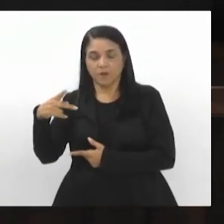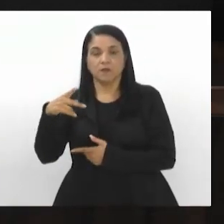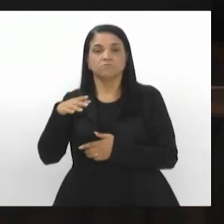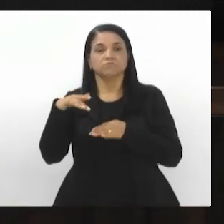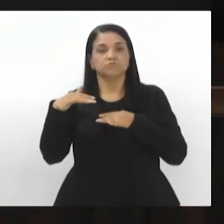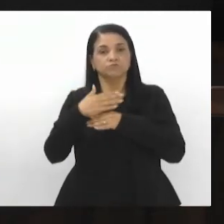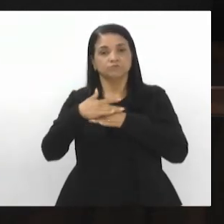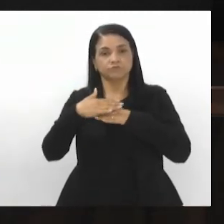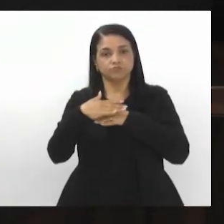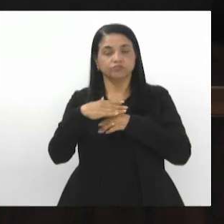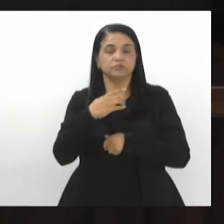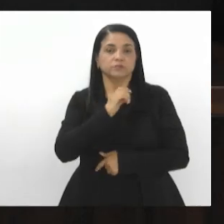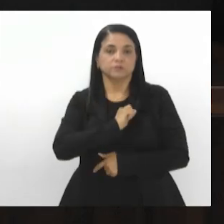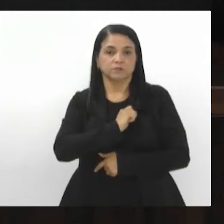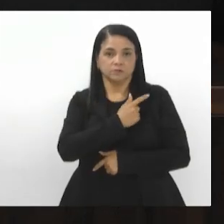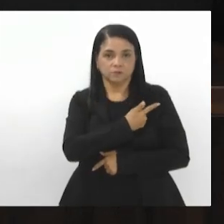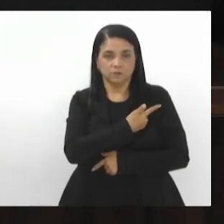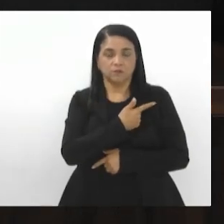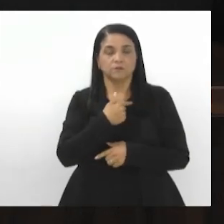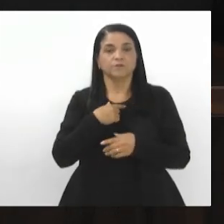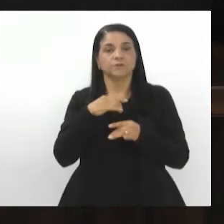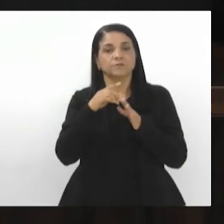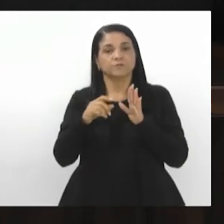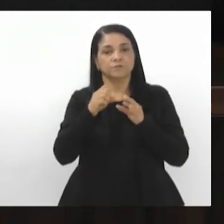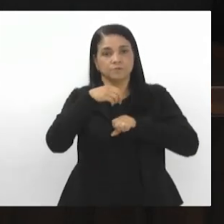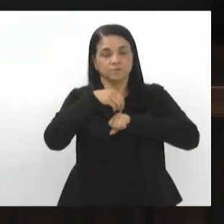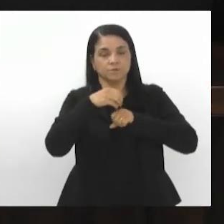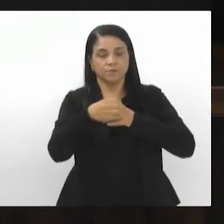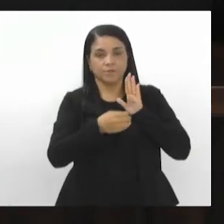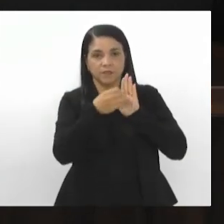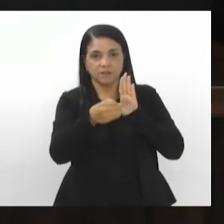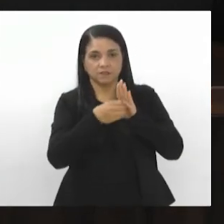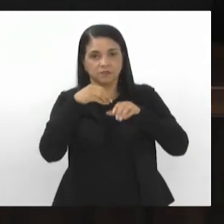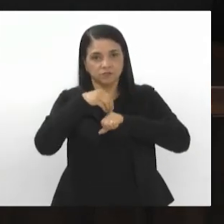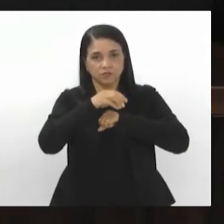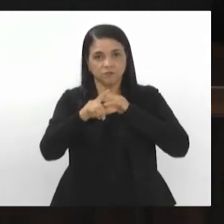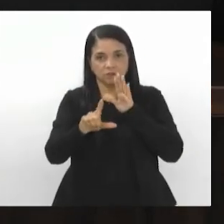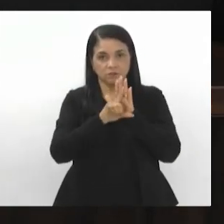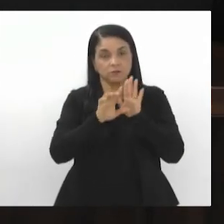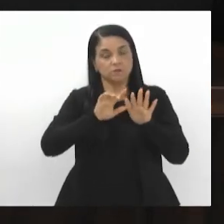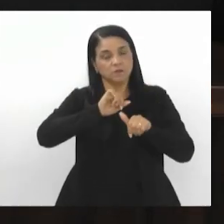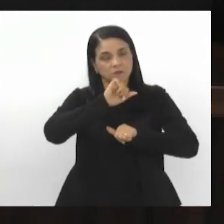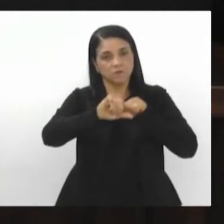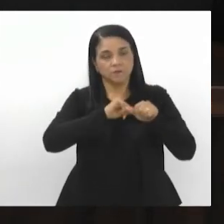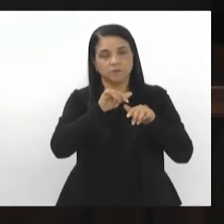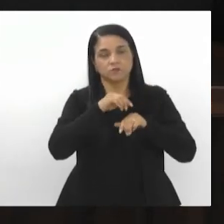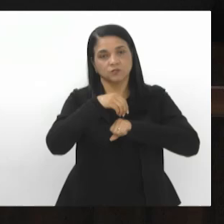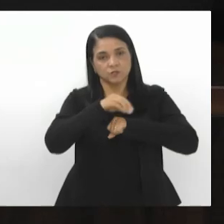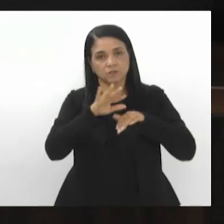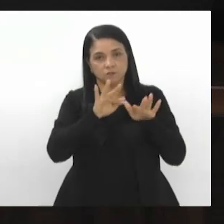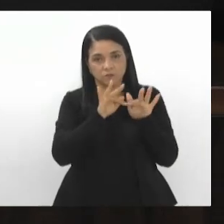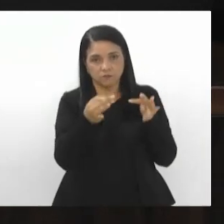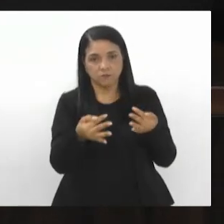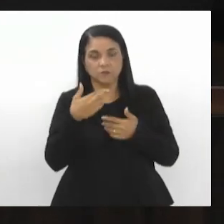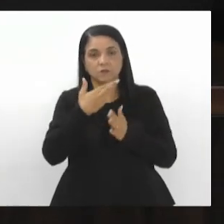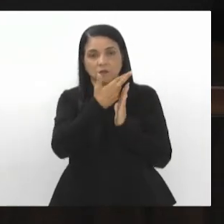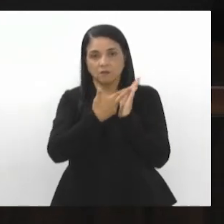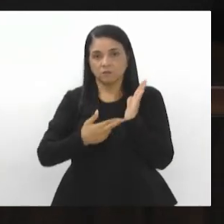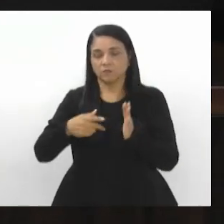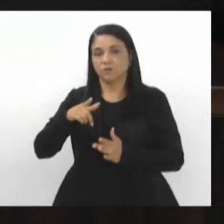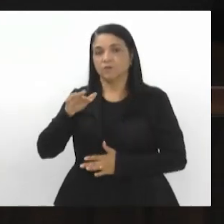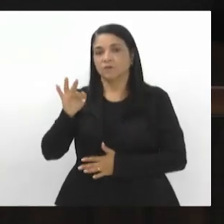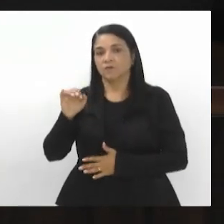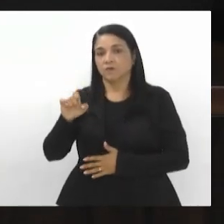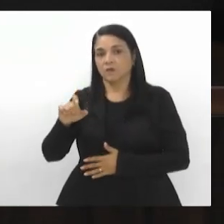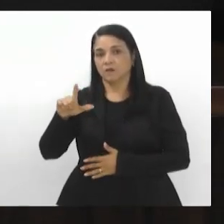Gonçalo. Parecer da Comissão de Indicações Legislativas pela transformação em indicação simples, relatoria do deputado Felipe